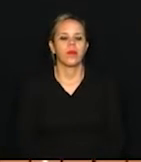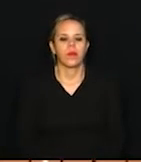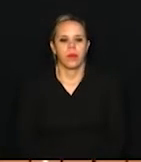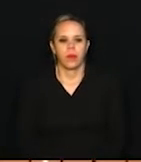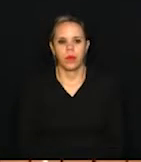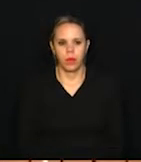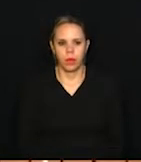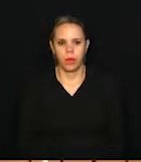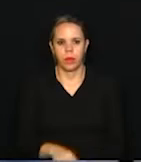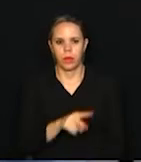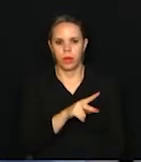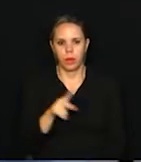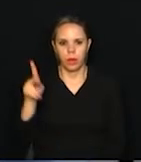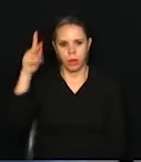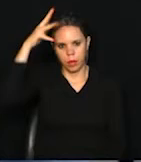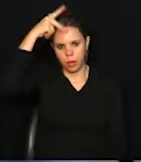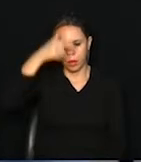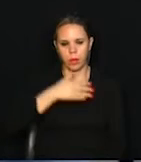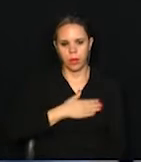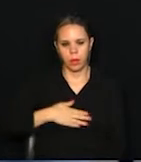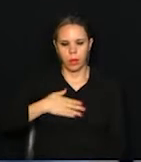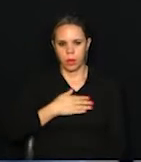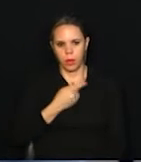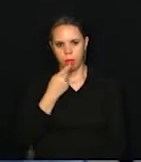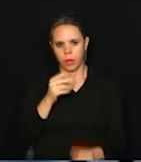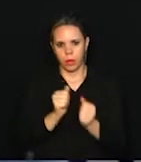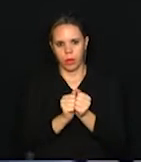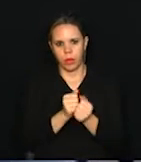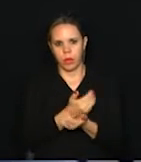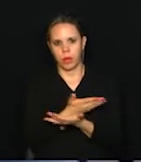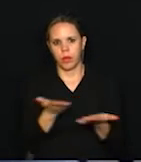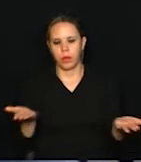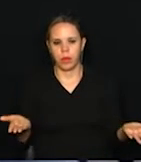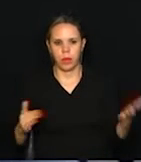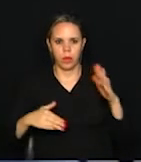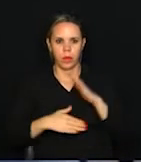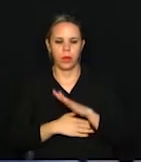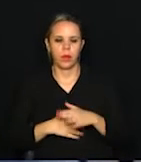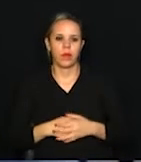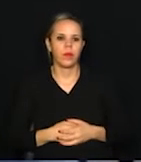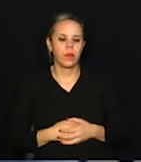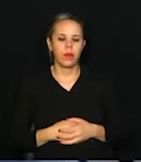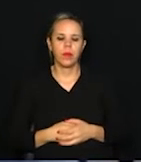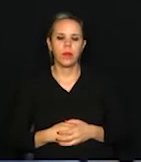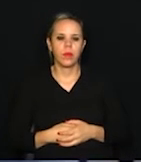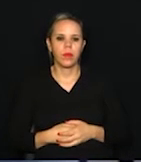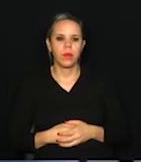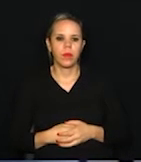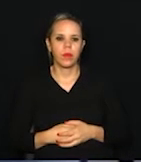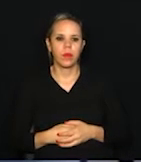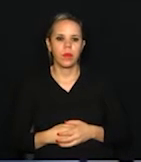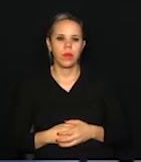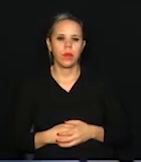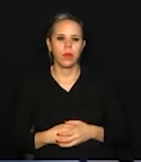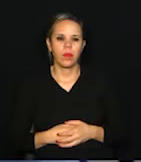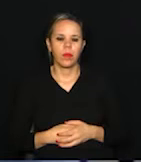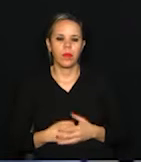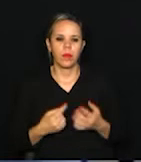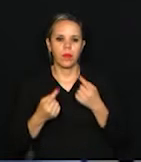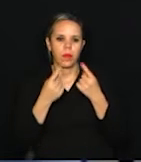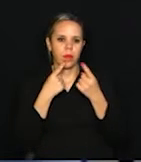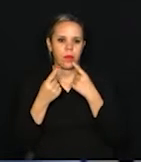Presidente Rodrigo, é um privilégio grande, como falei, estar com vocês aqui do Legislativo, porque acho que esse